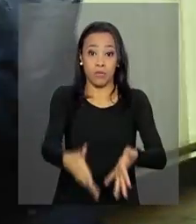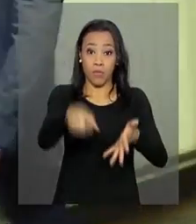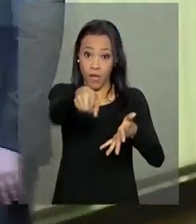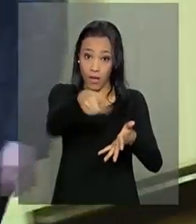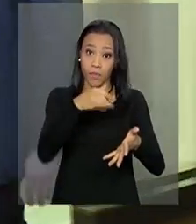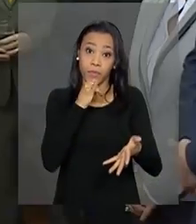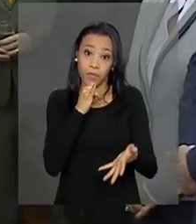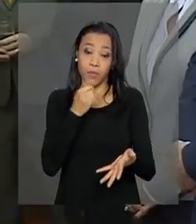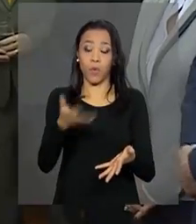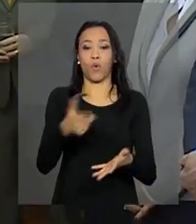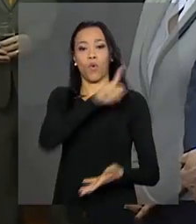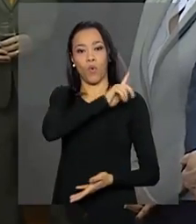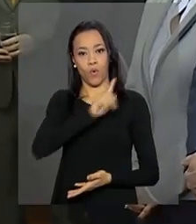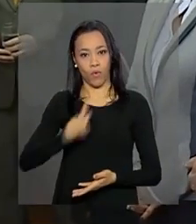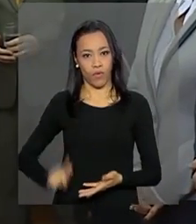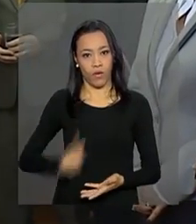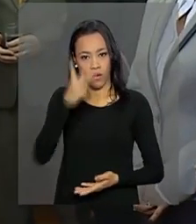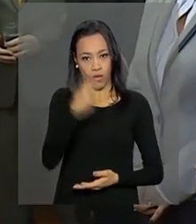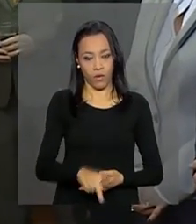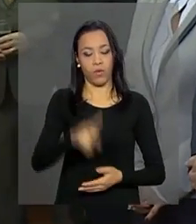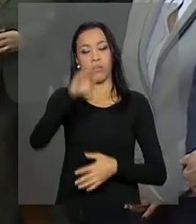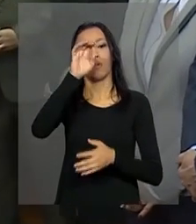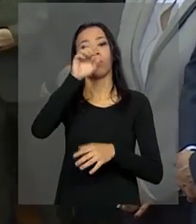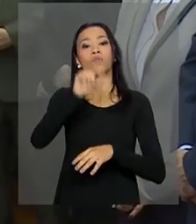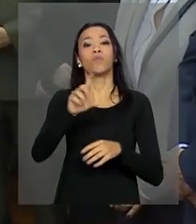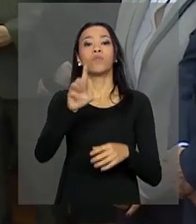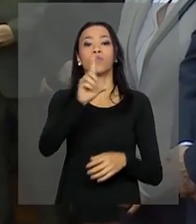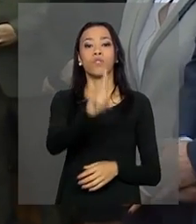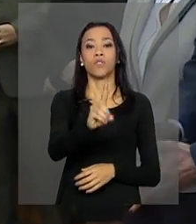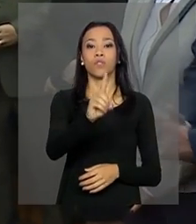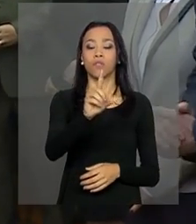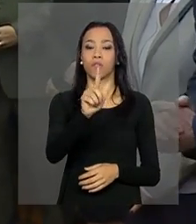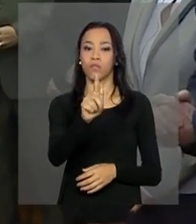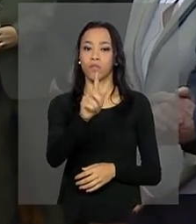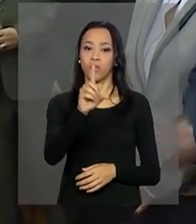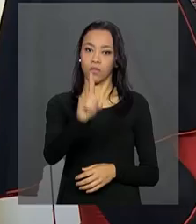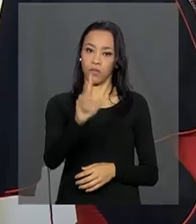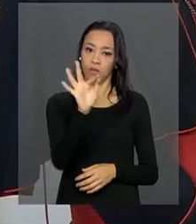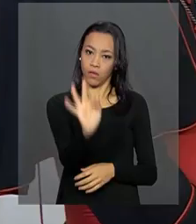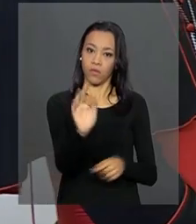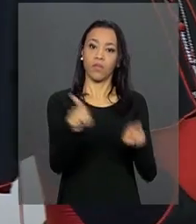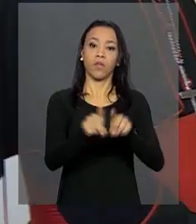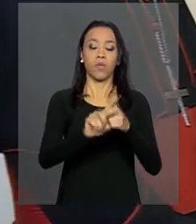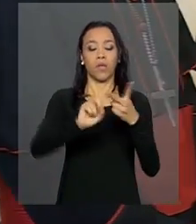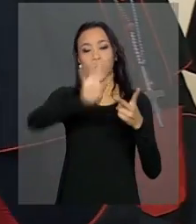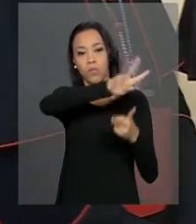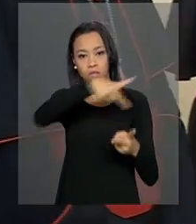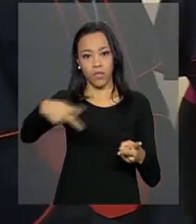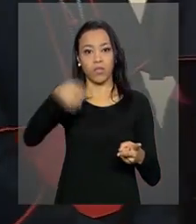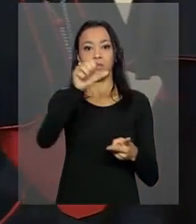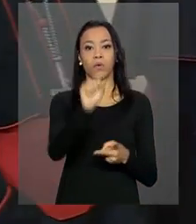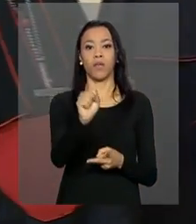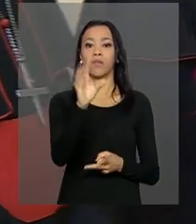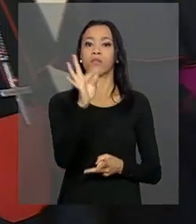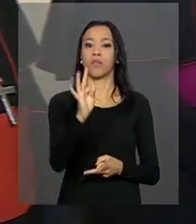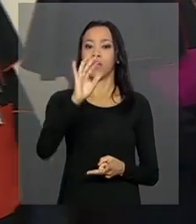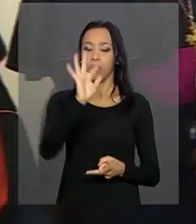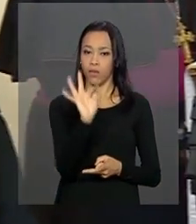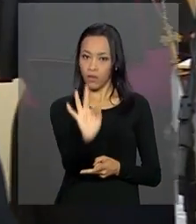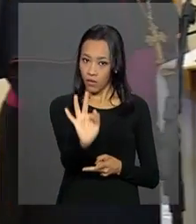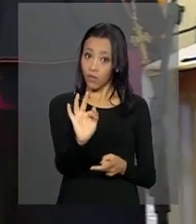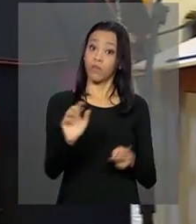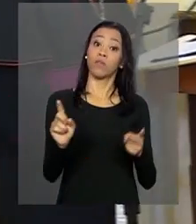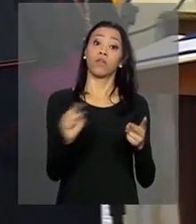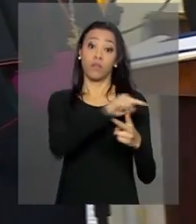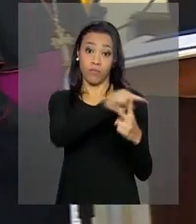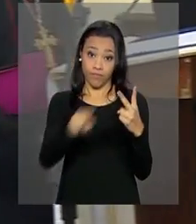aí como o governador do Distrito Federal, Rodrigo Hollenberg, o presidente do STF, o Supremo Tribunal Federal, Ricardo